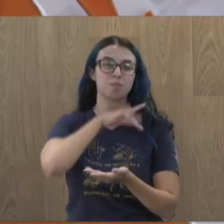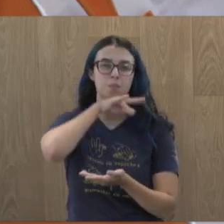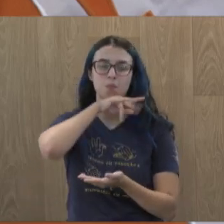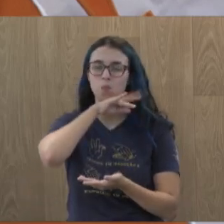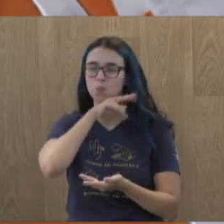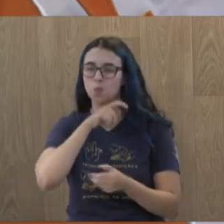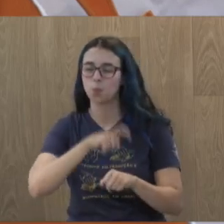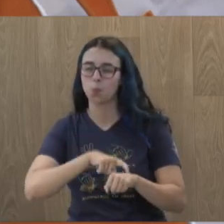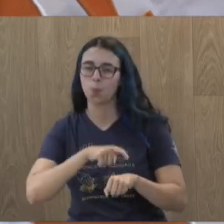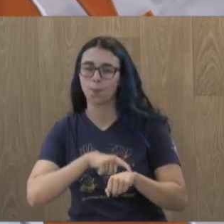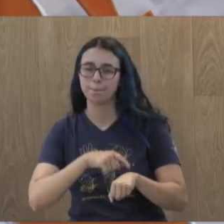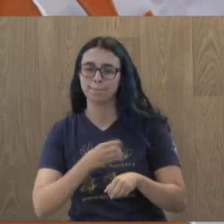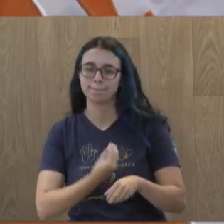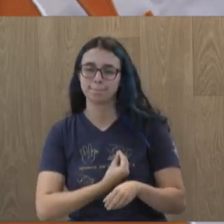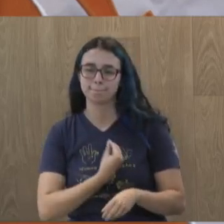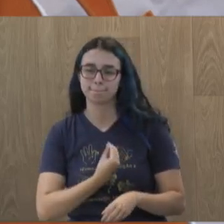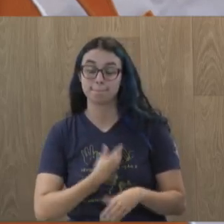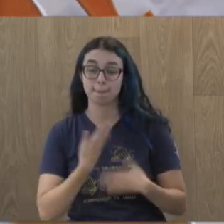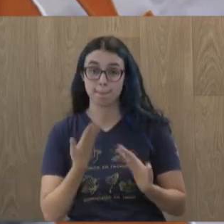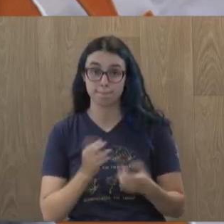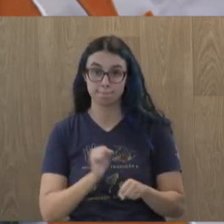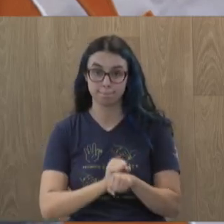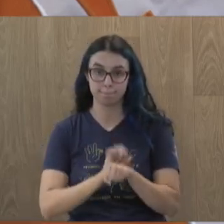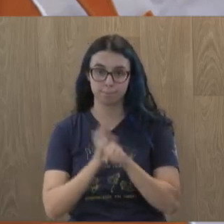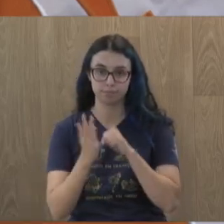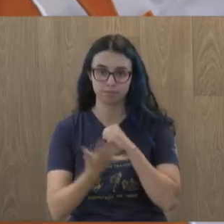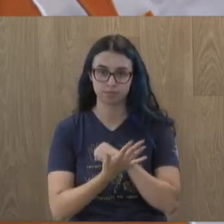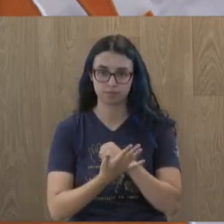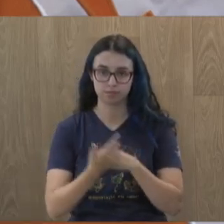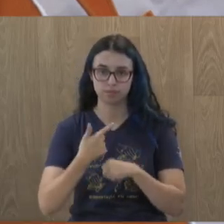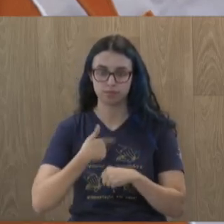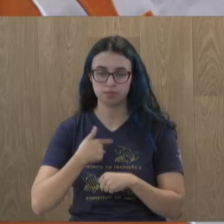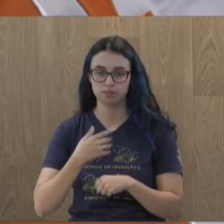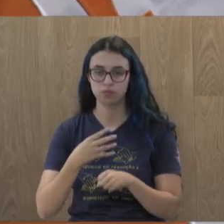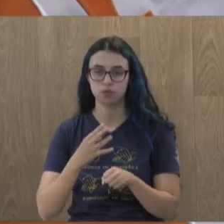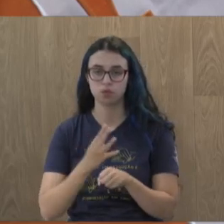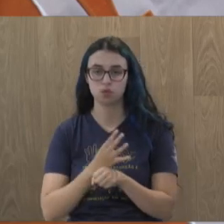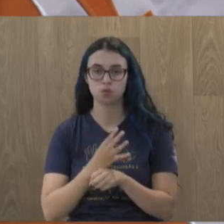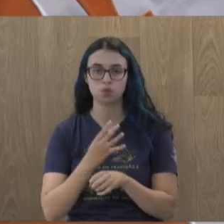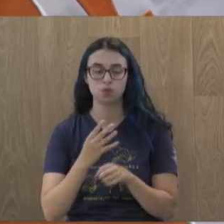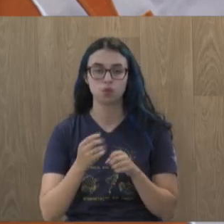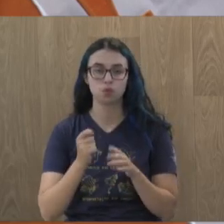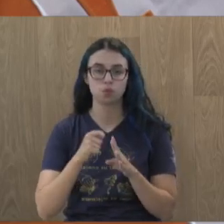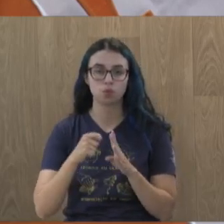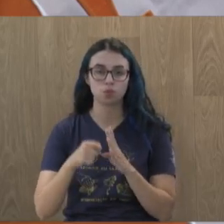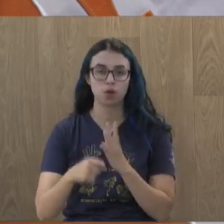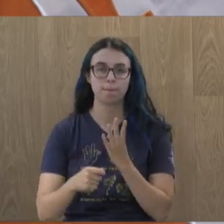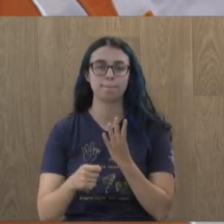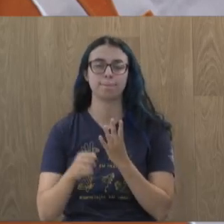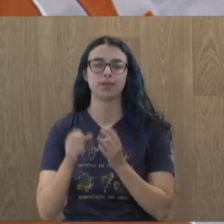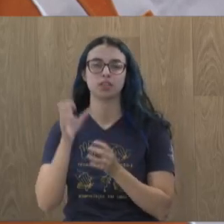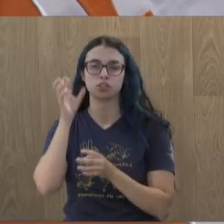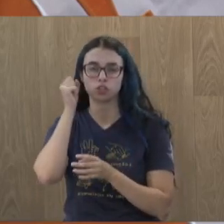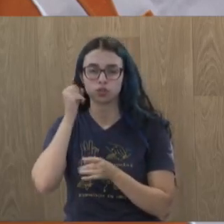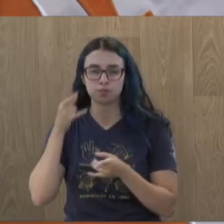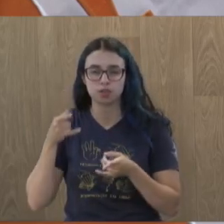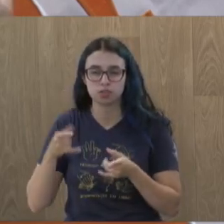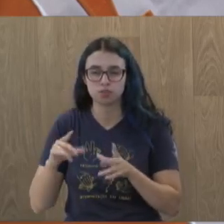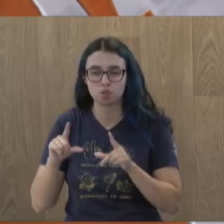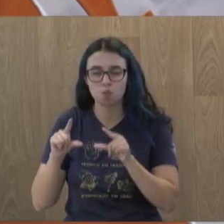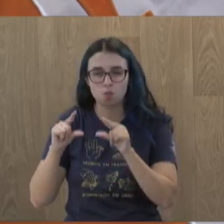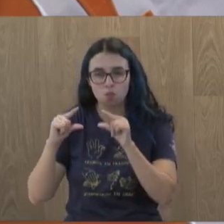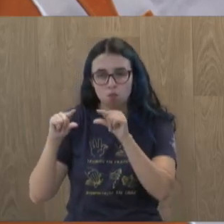na pandemia, eu fiquei 4 meses dormindo num colchonete dessa finurinha, tomando banho